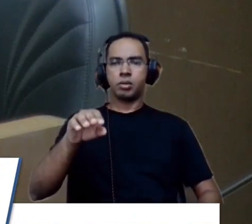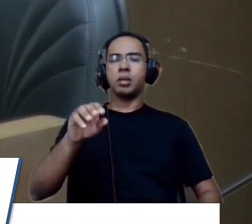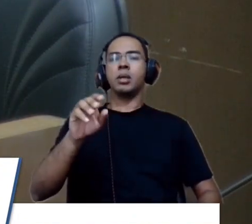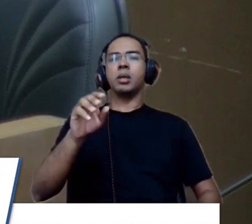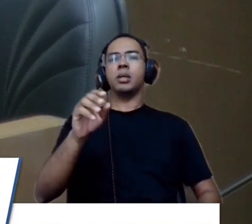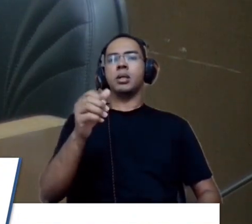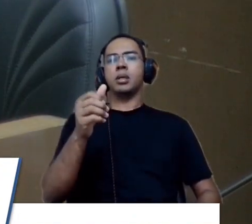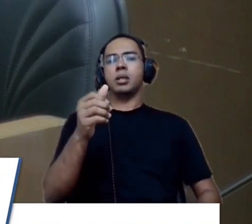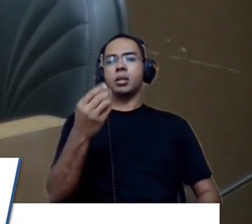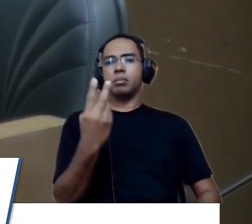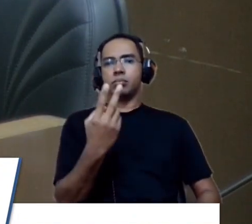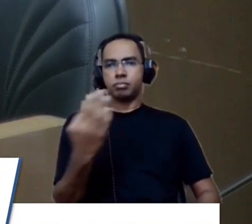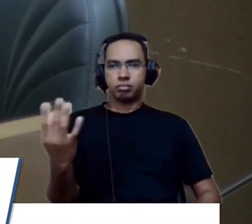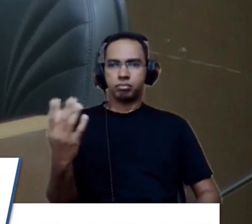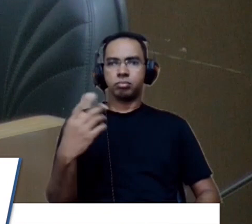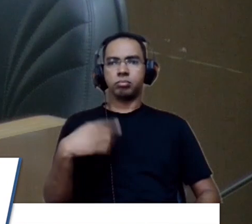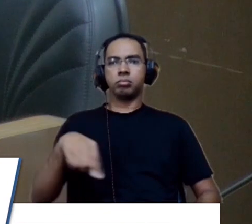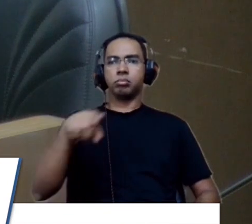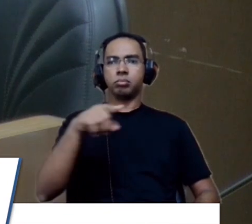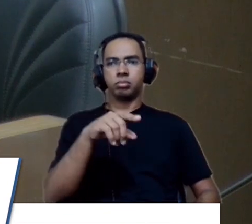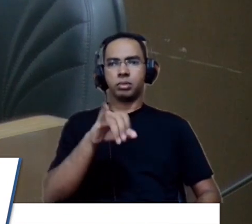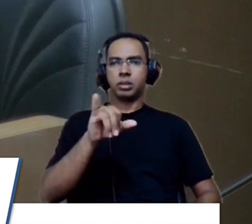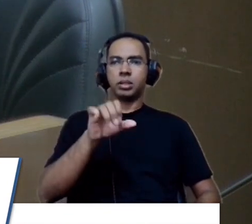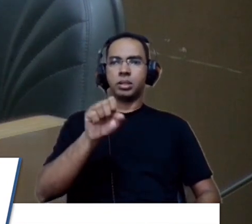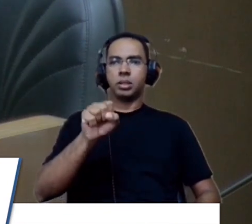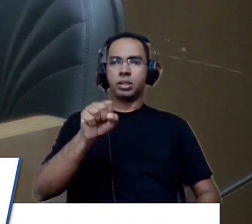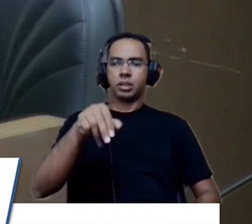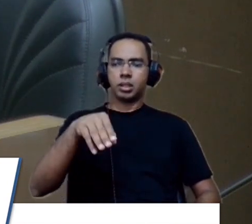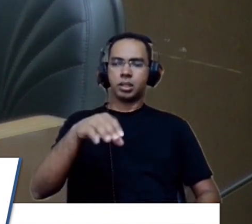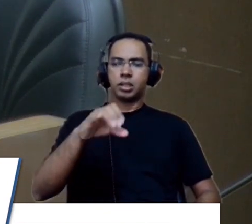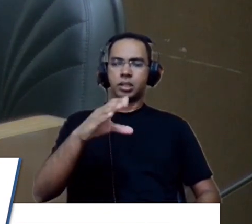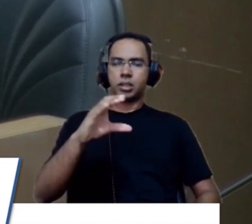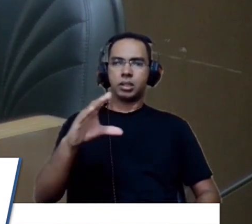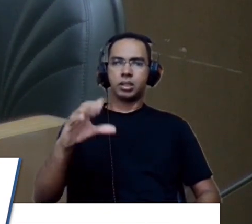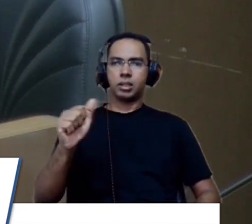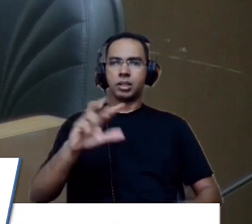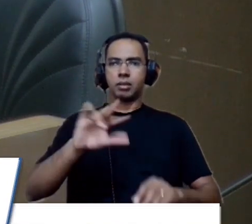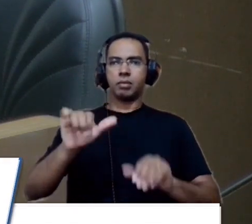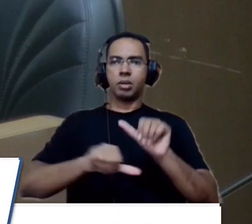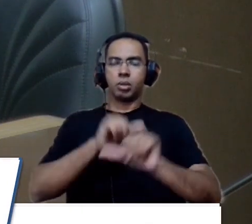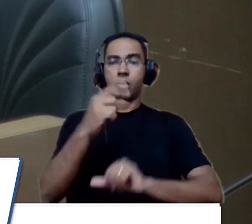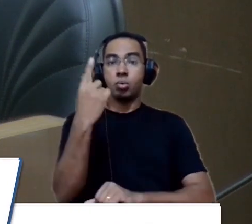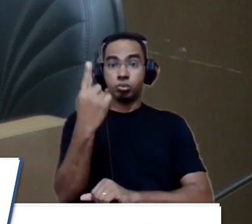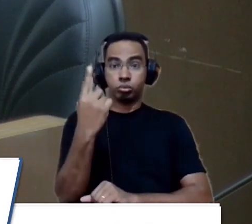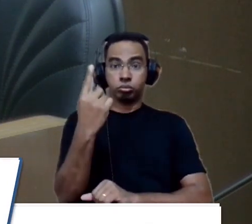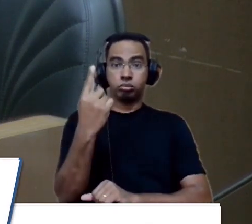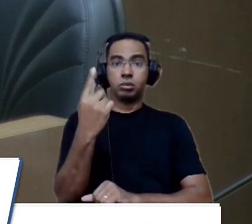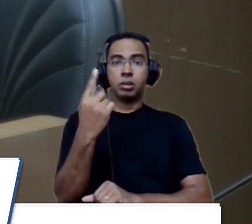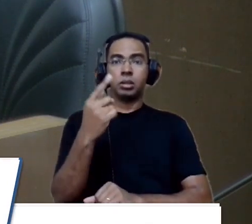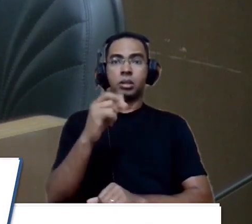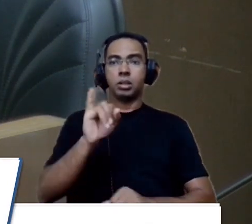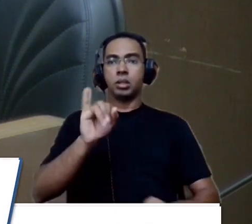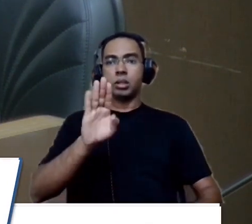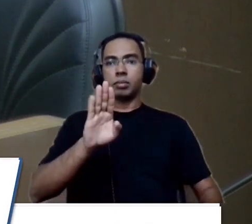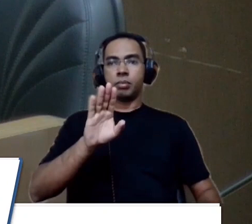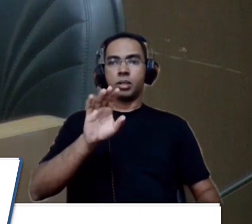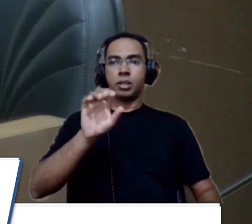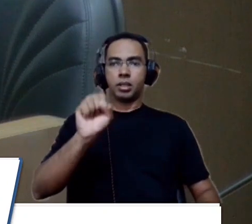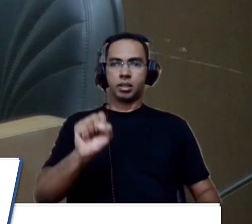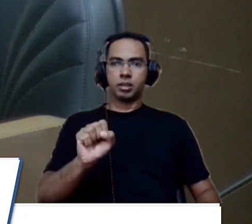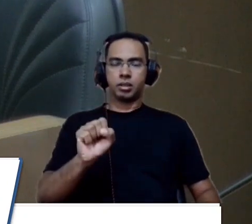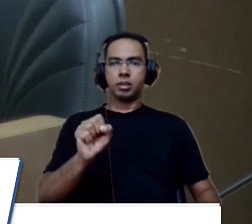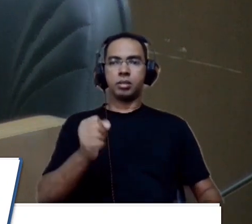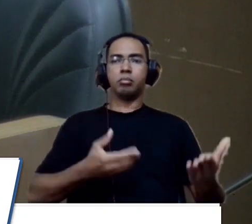ICS, o ICMS e o ISS vão virar um tributo só, que é o IBS, né, Imposto sobre Bens e